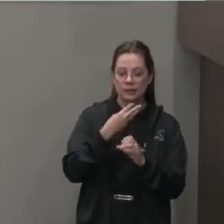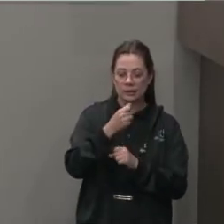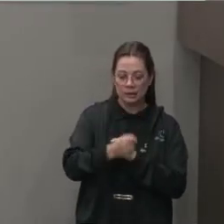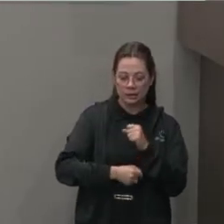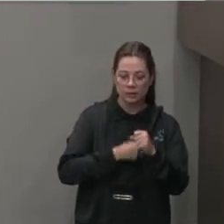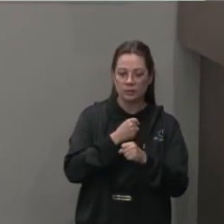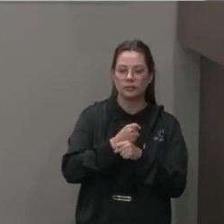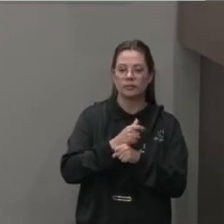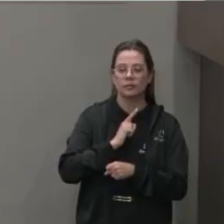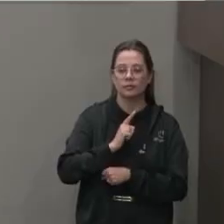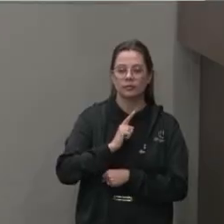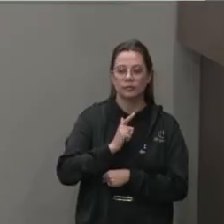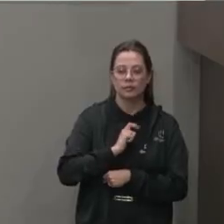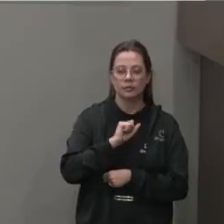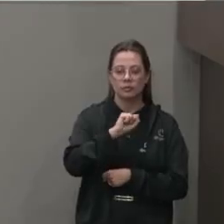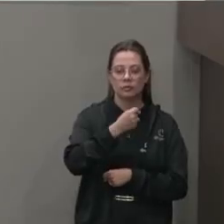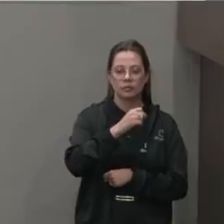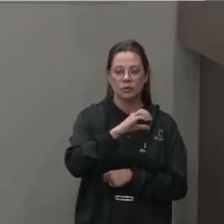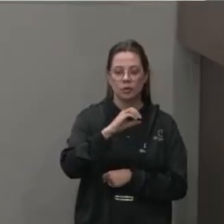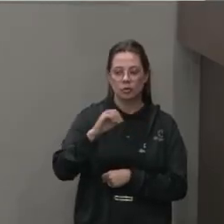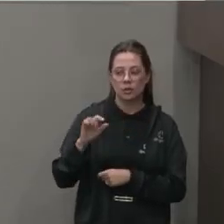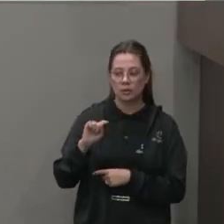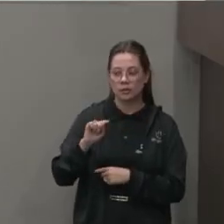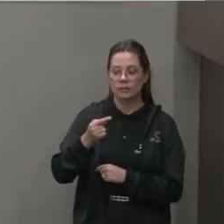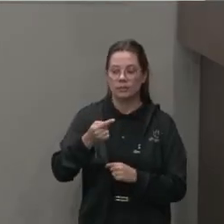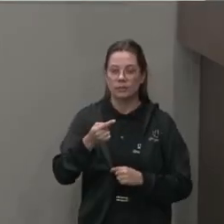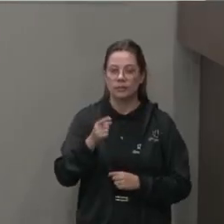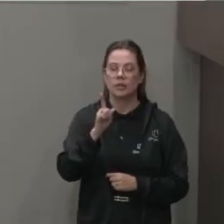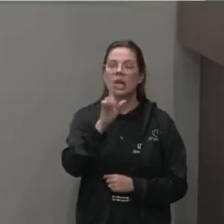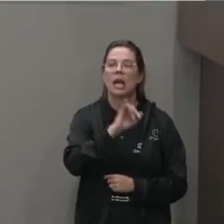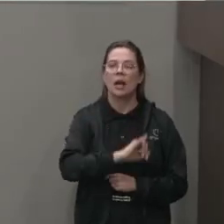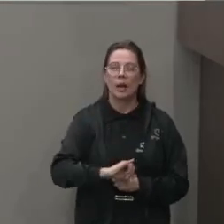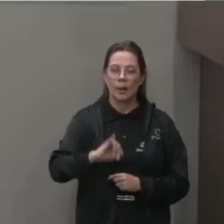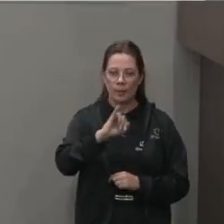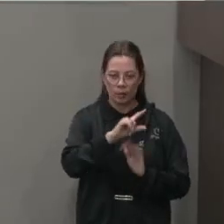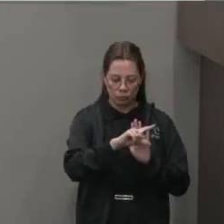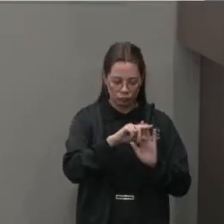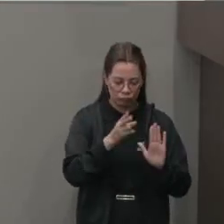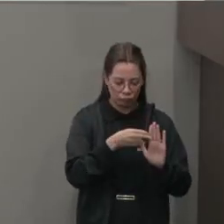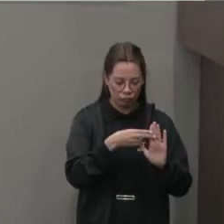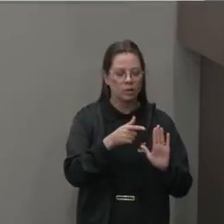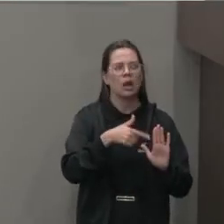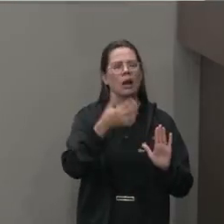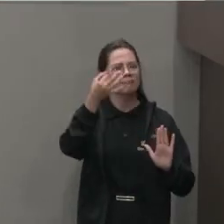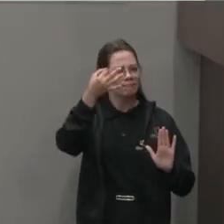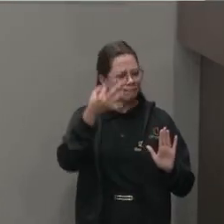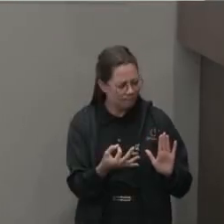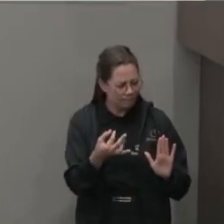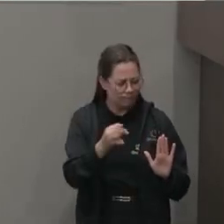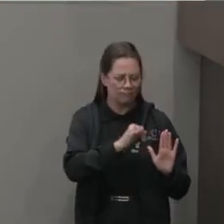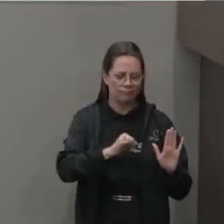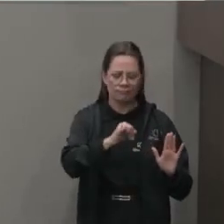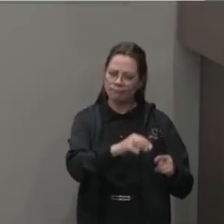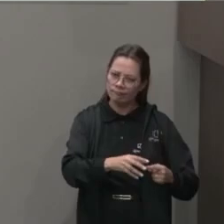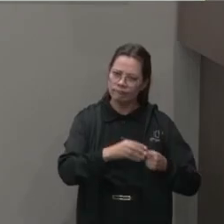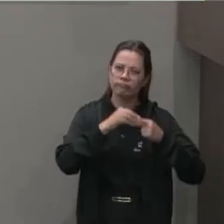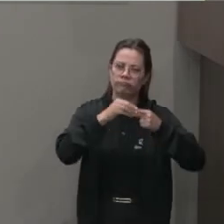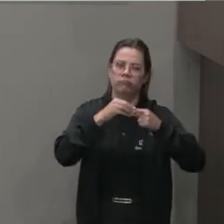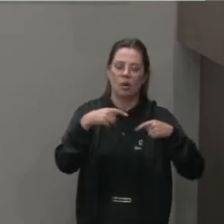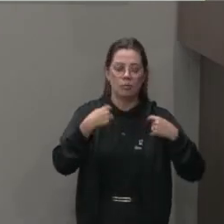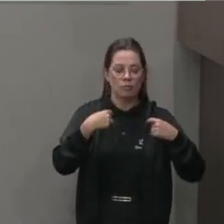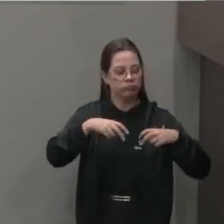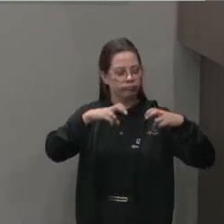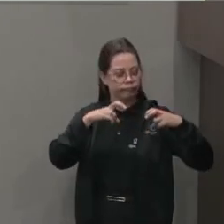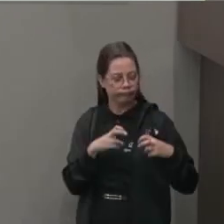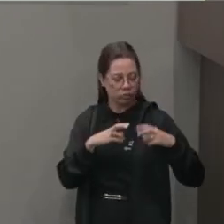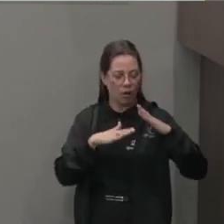eu tenho um orçamento de 800 mil. É importante a emenda? Claro que é fundamental, acredito que tem que sentar e tem que se construir,